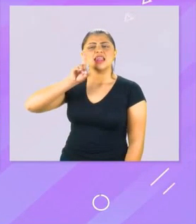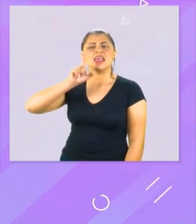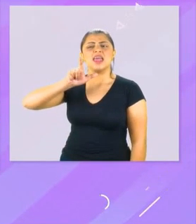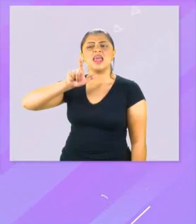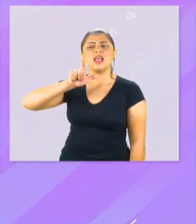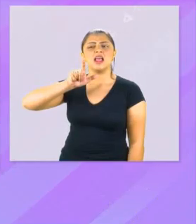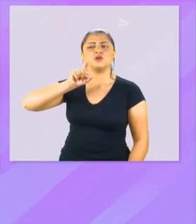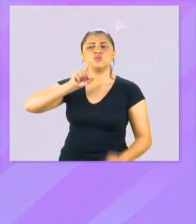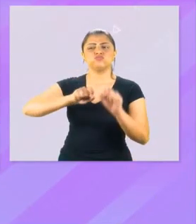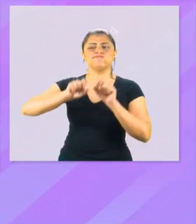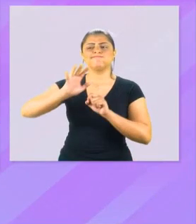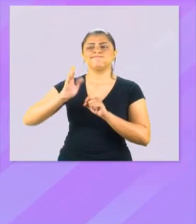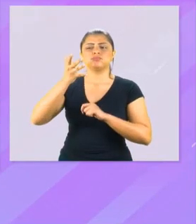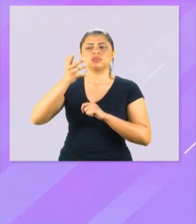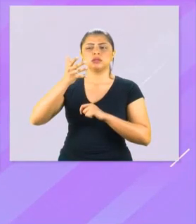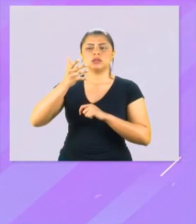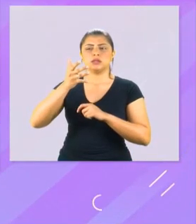Os ácidos graxos que são